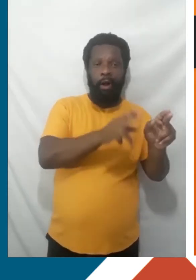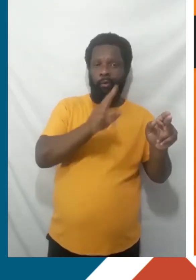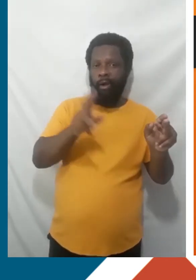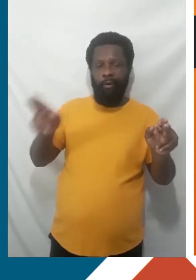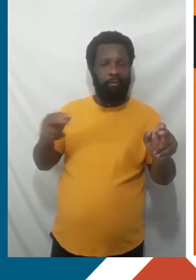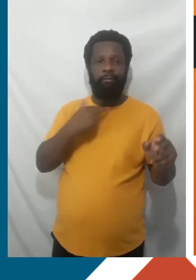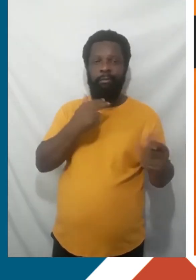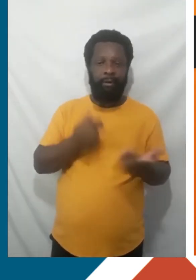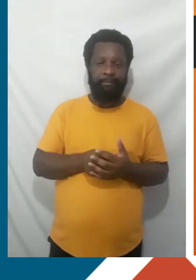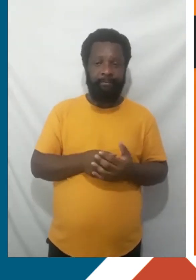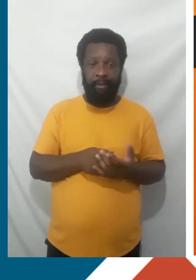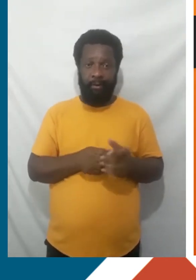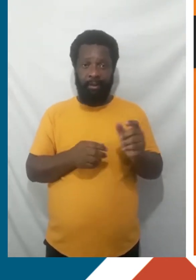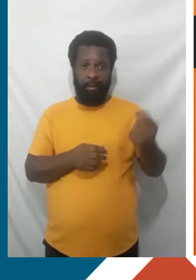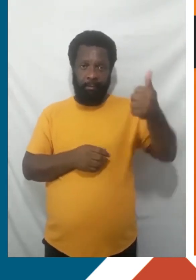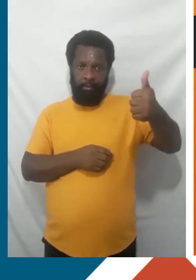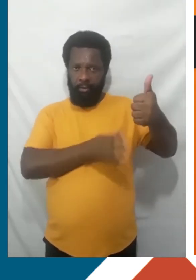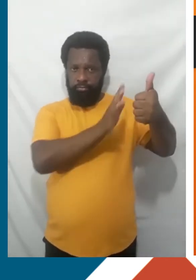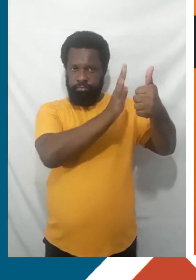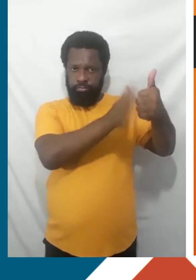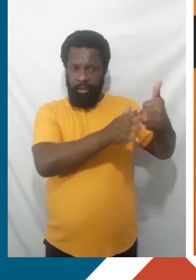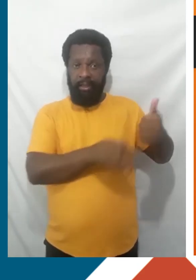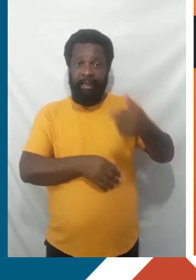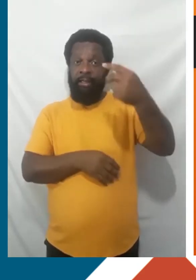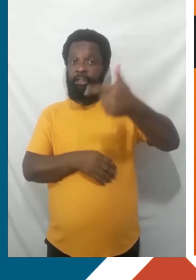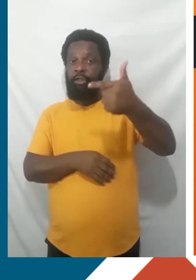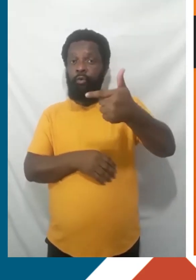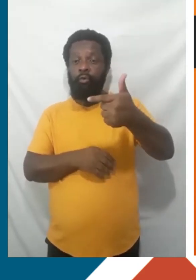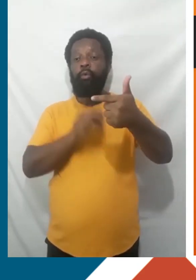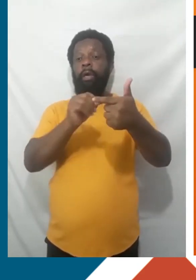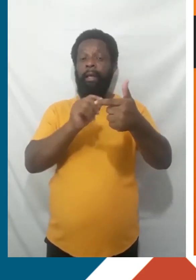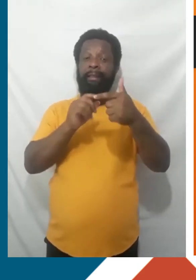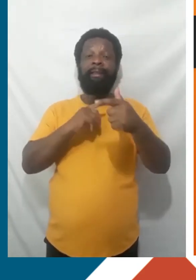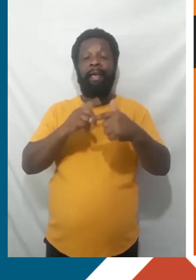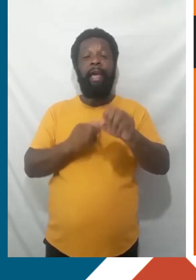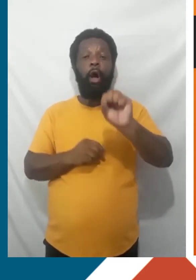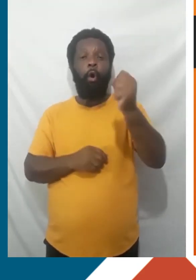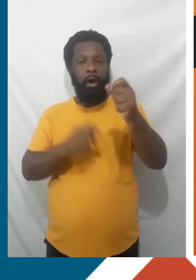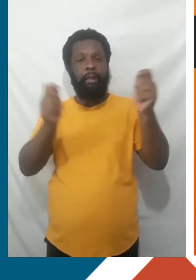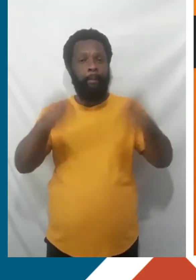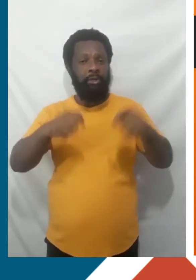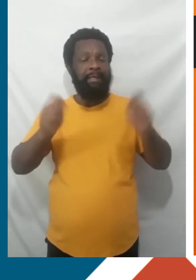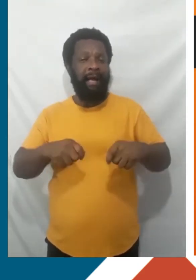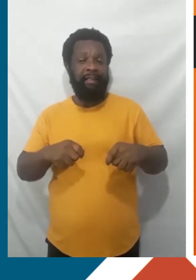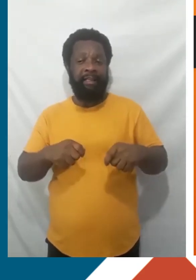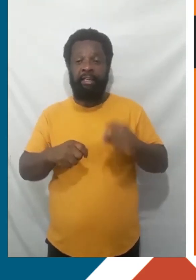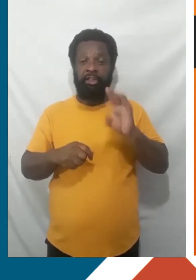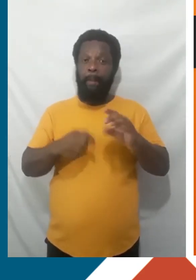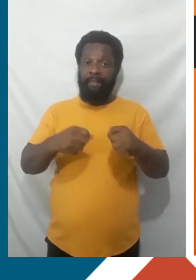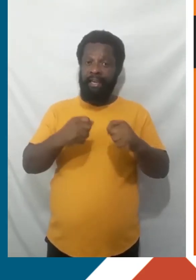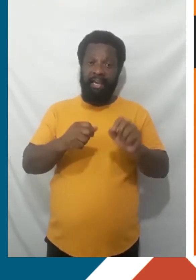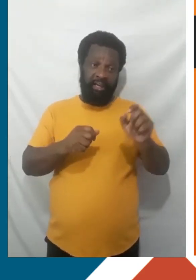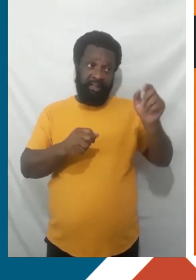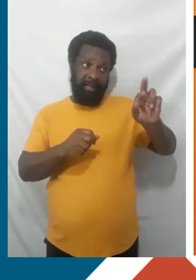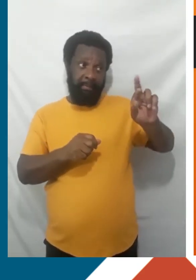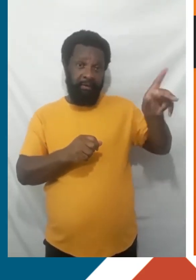fizemos. Então, o segundo dígito poderá, em ambos os casos, ter 8 possibilidades, sendo diferentes apenas do